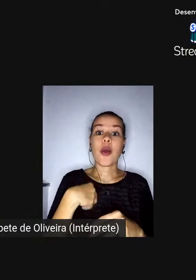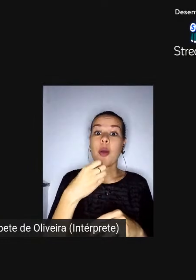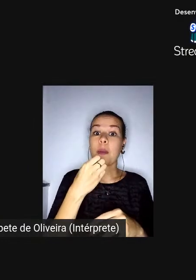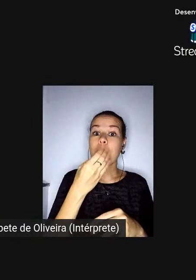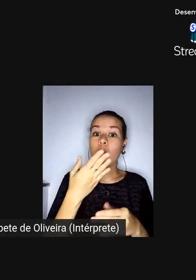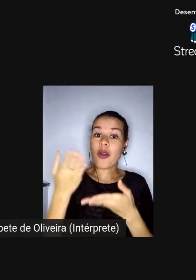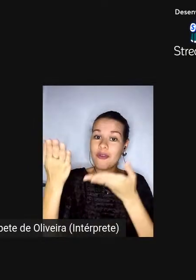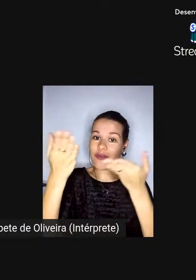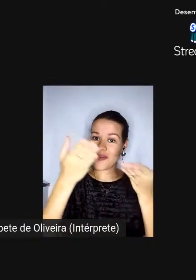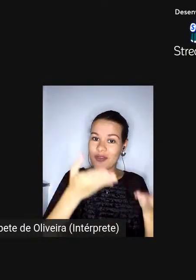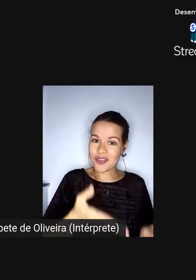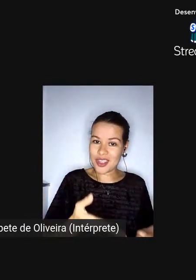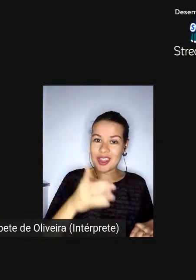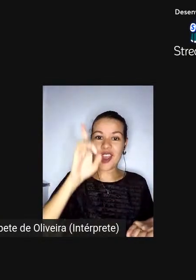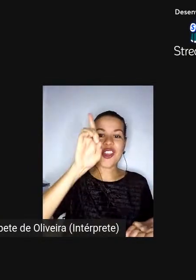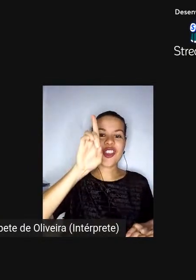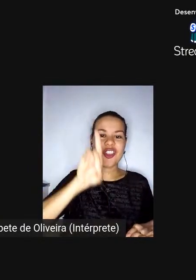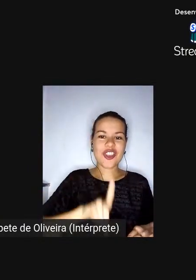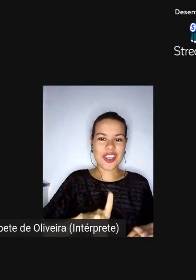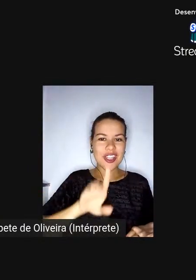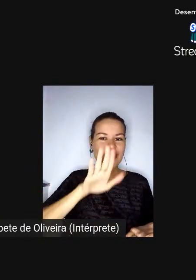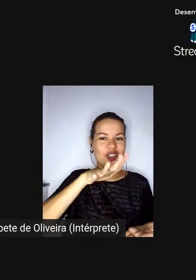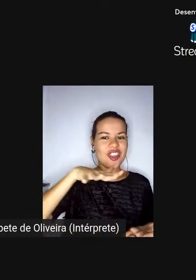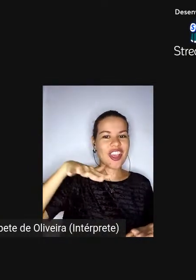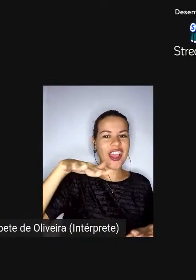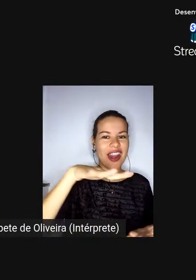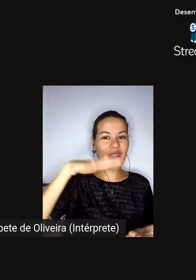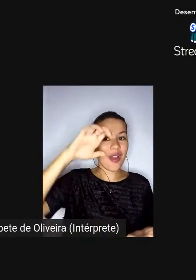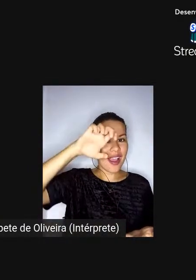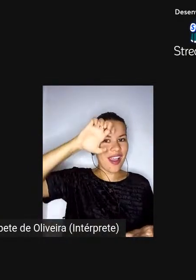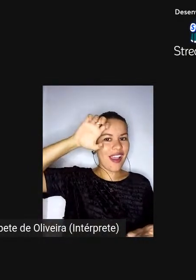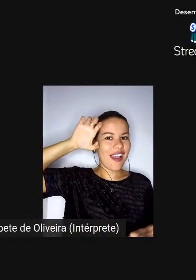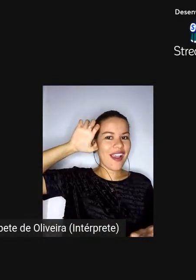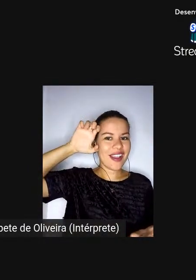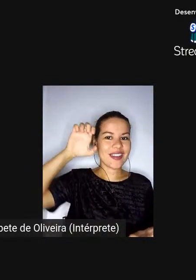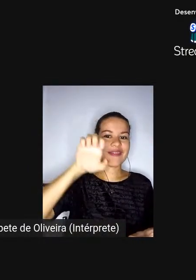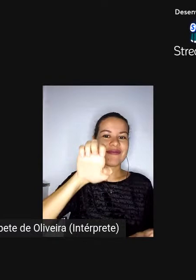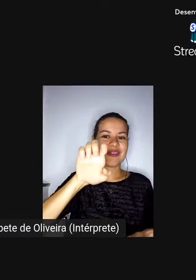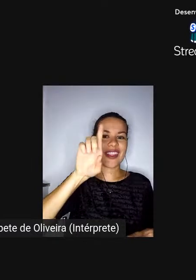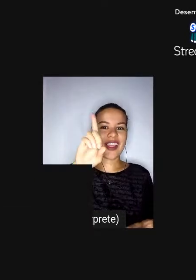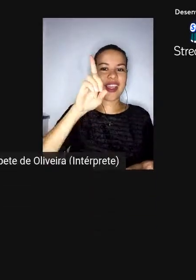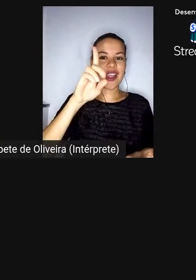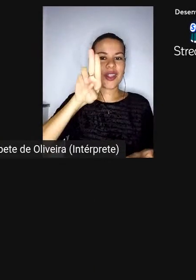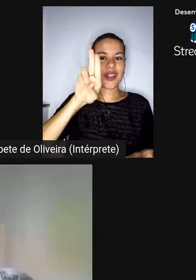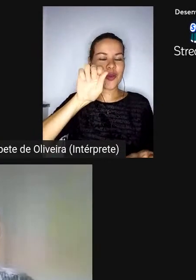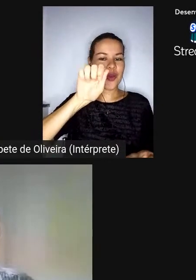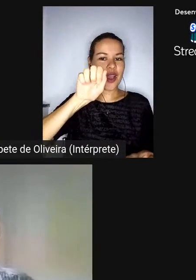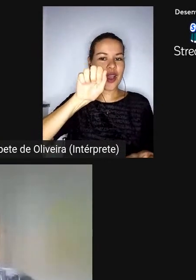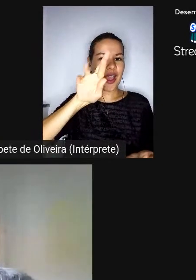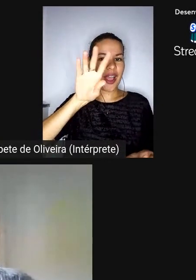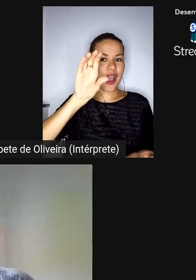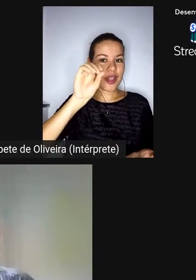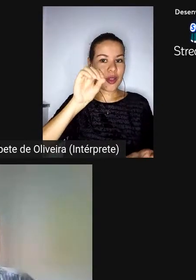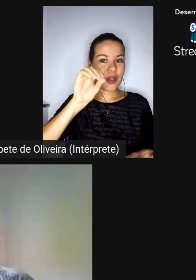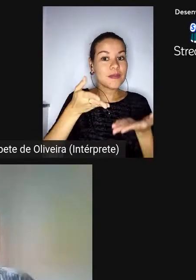nosso diretor Eduardo Telles que vai trazer uma mensagem para vocês hoje bem especial